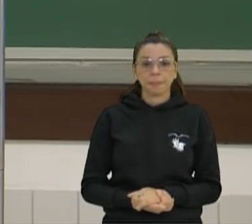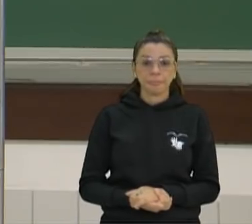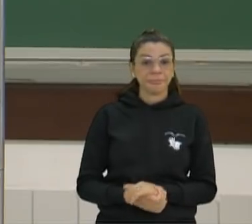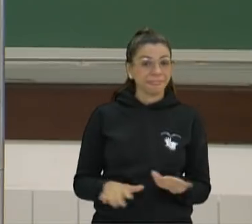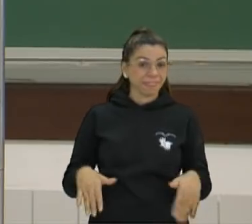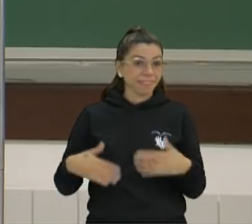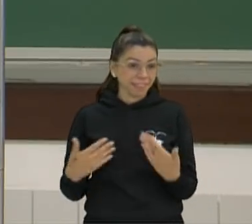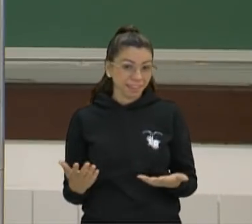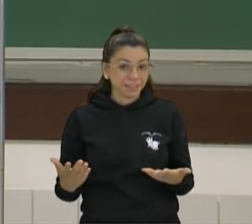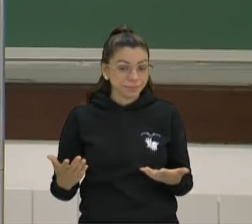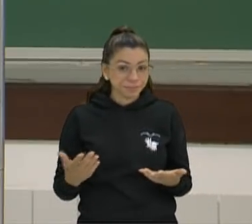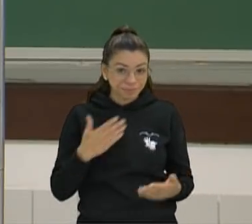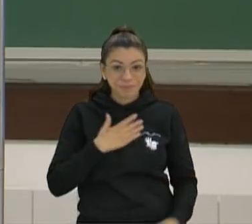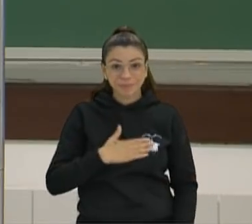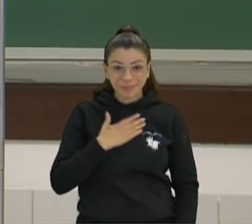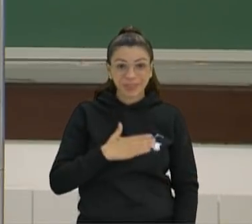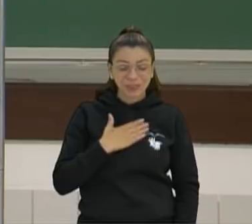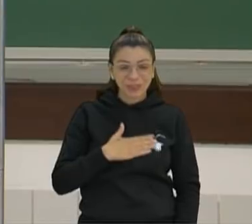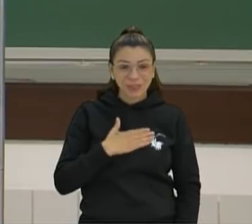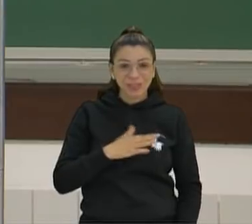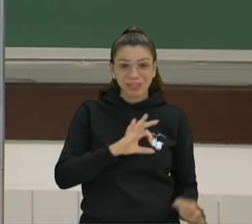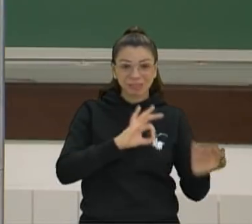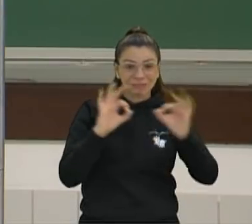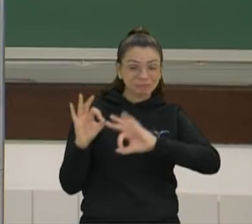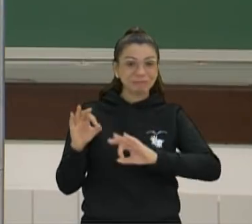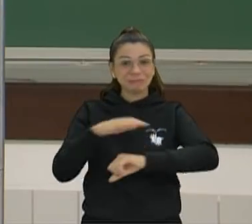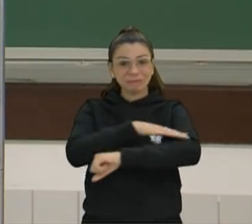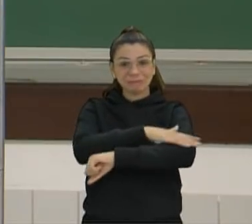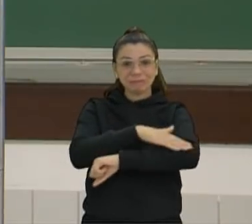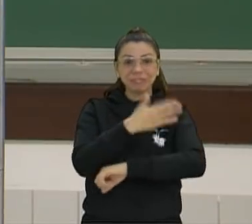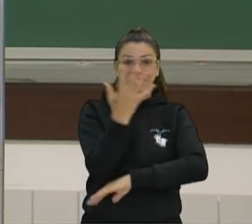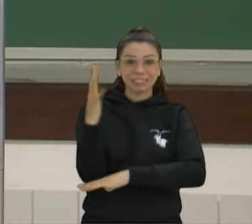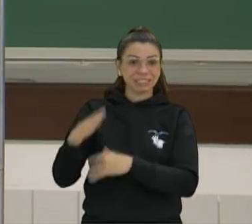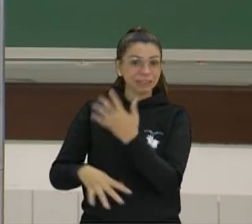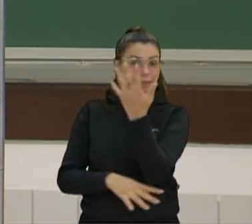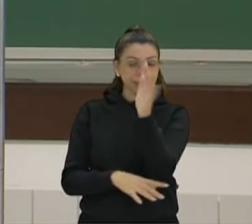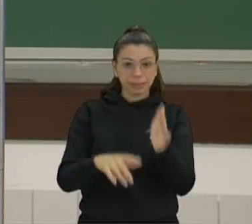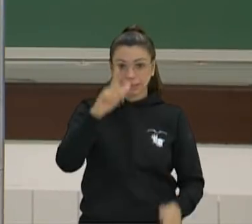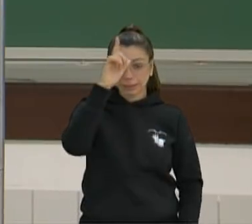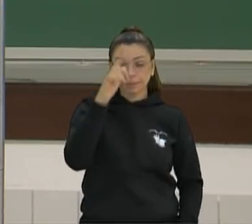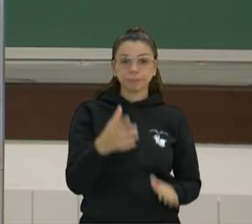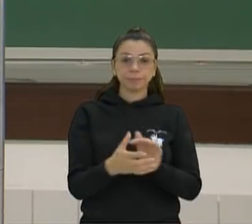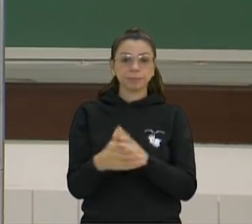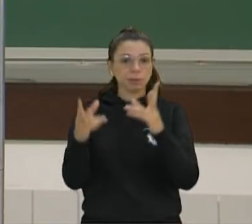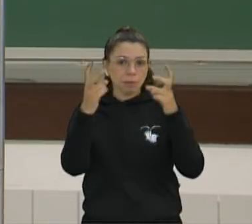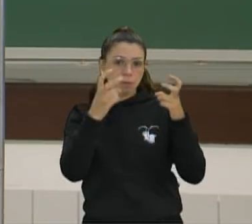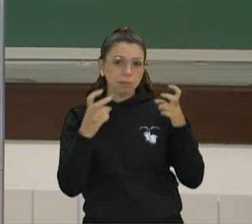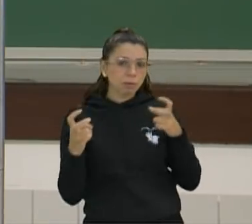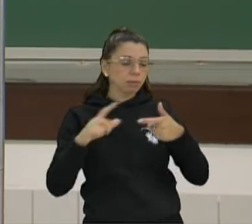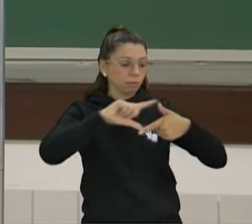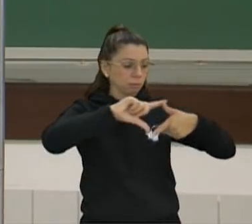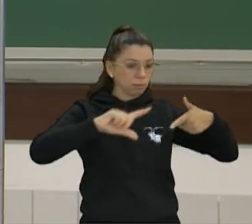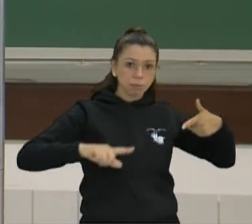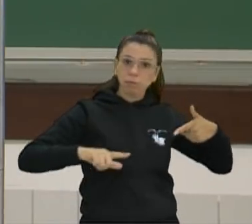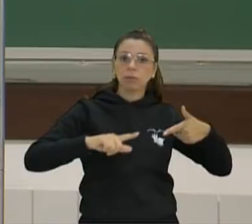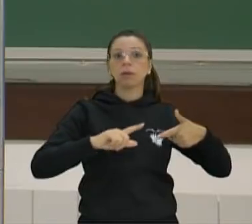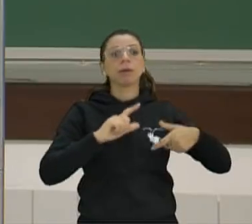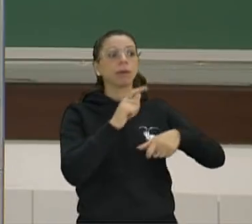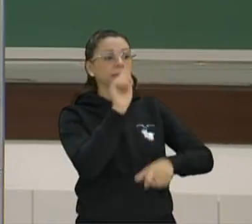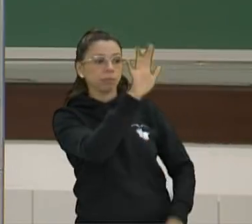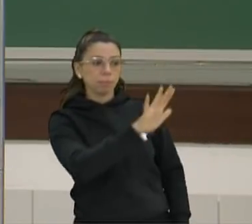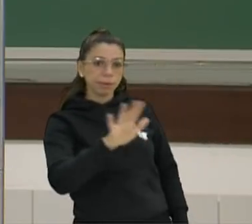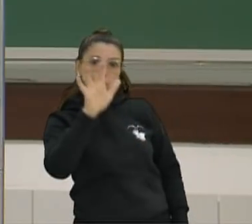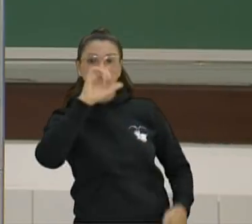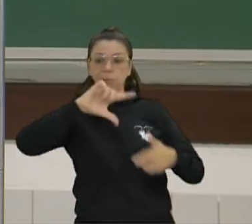E aí, pessoal, gostaram do que vocês viram lá no Bosque Alemão? Repare como as formas geométricas, seja geometria plana, geometria